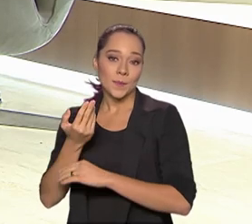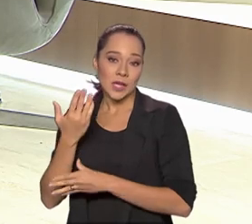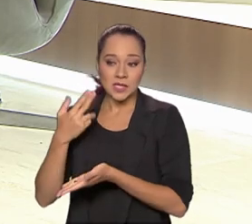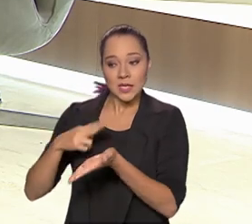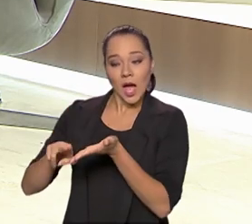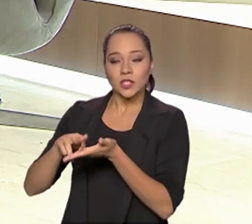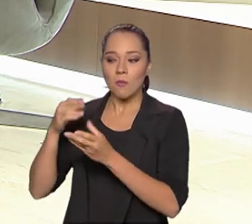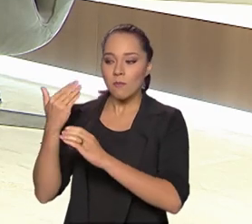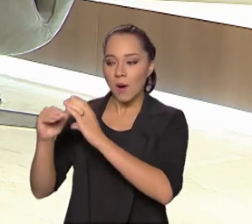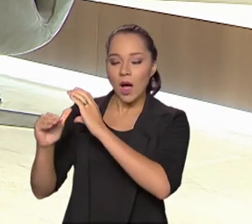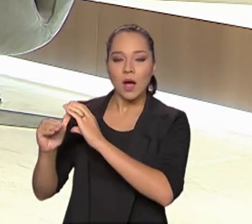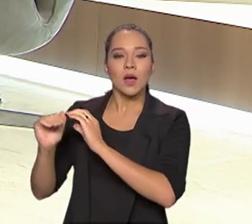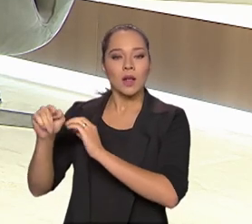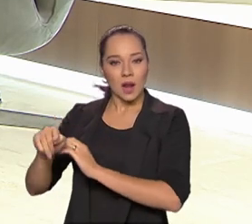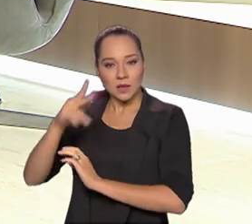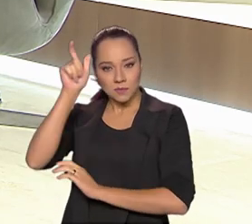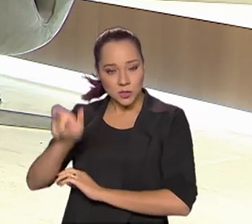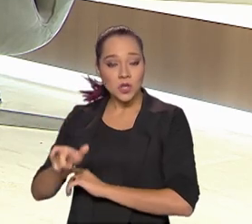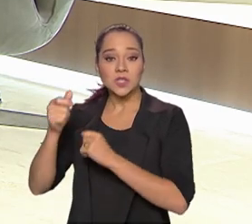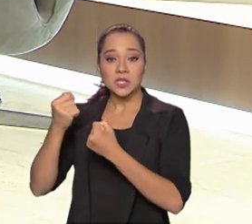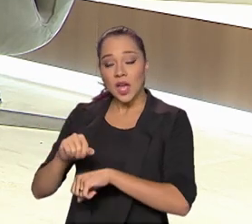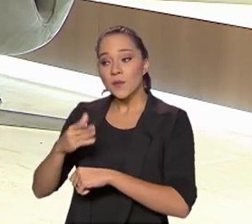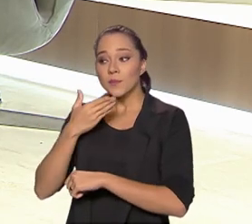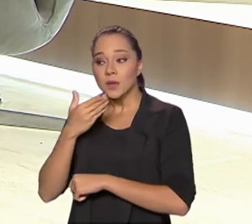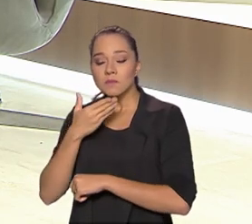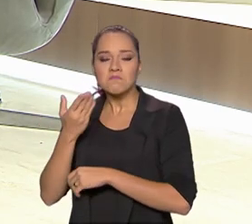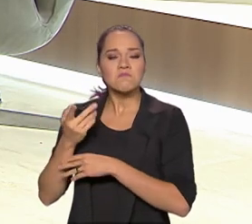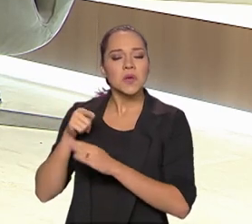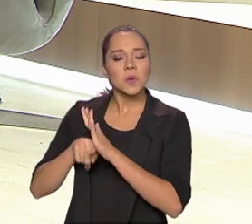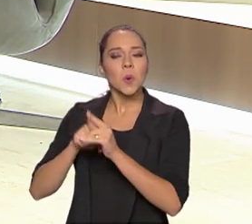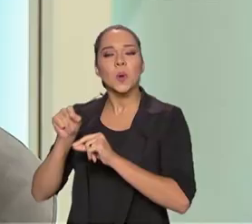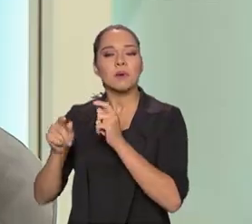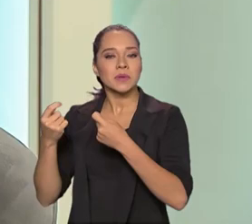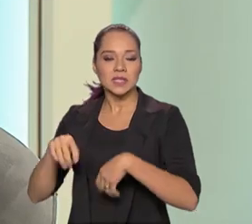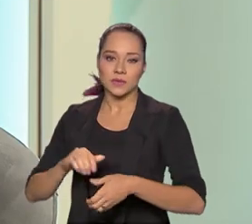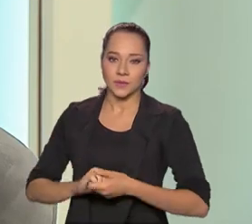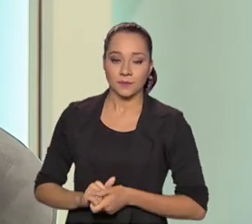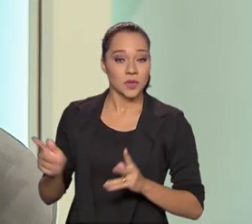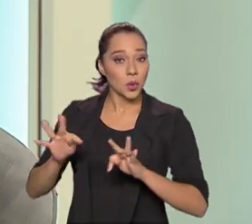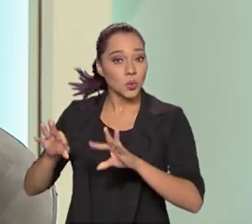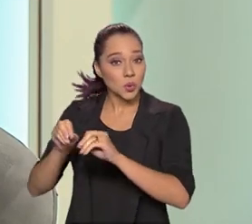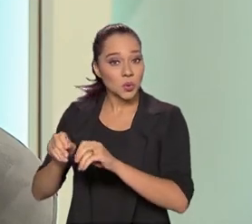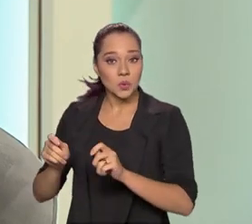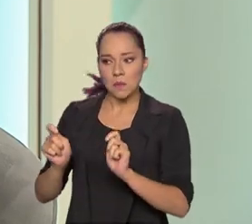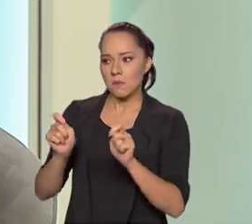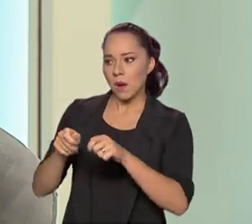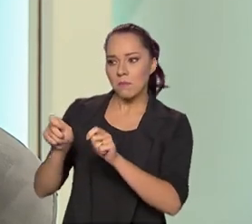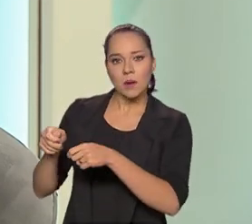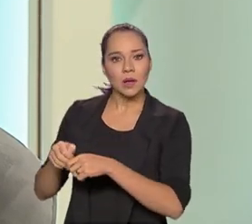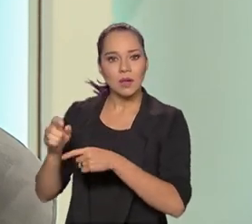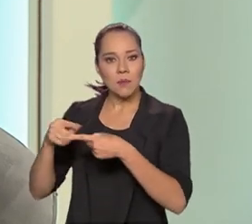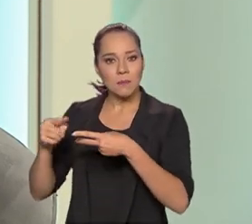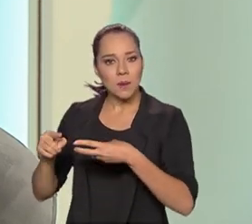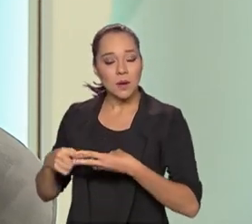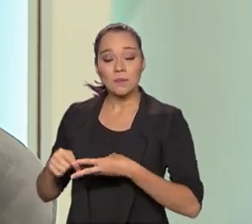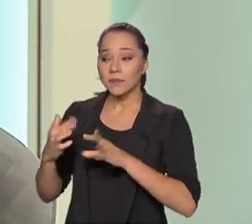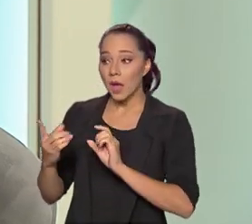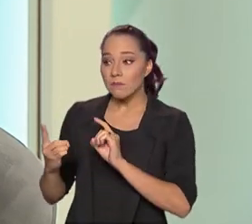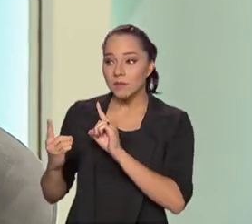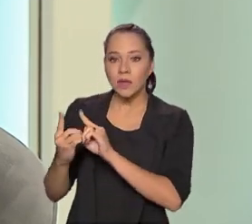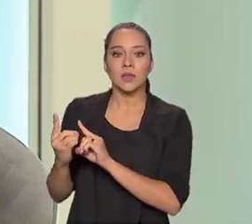contribuintes também podiam demandar os serviços. Tudo isso nos permitiu atender essa demanda